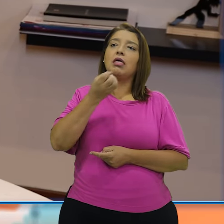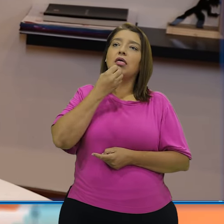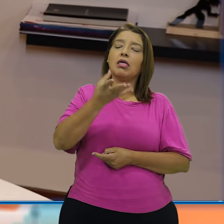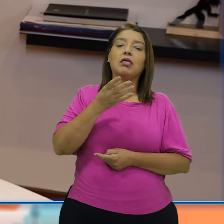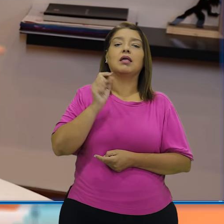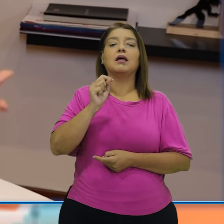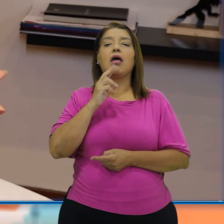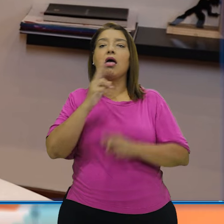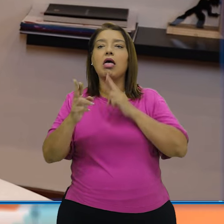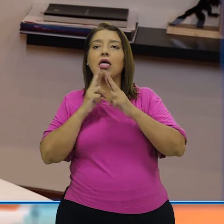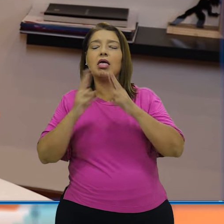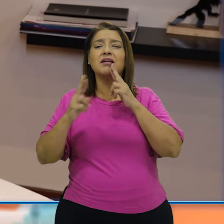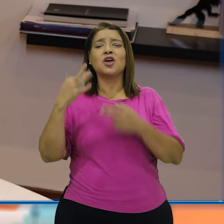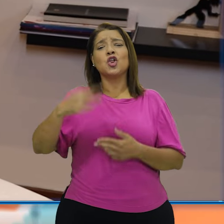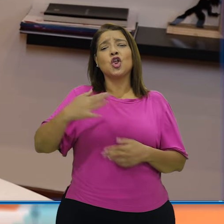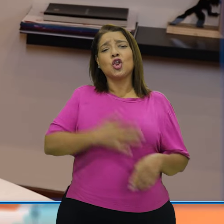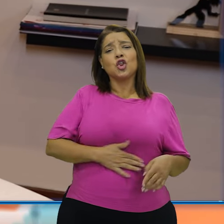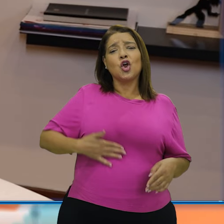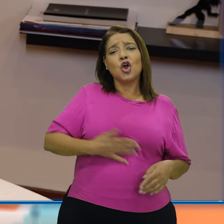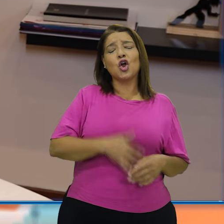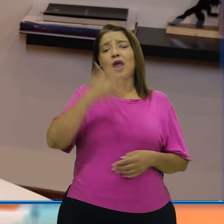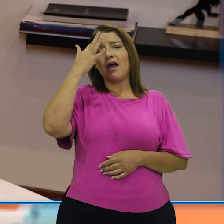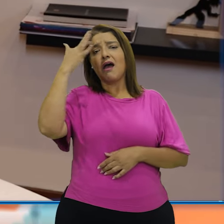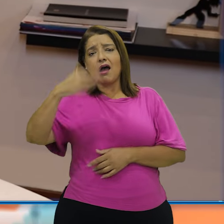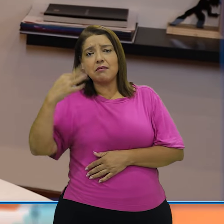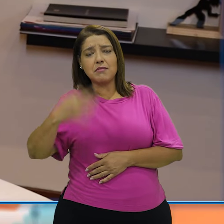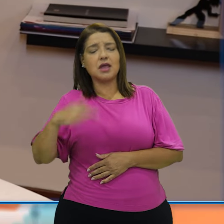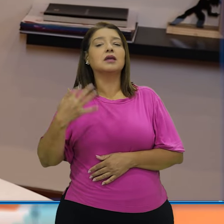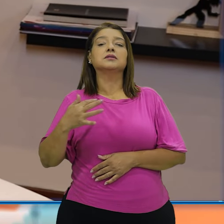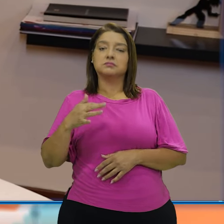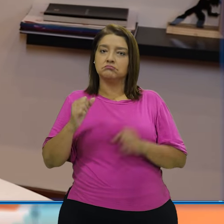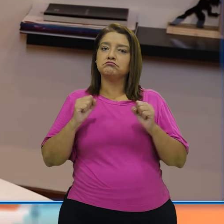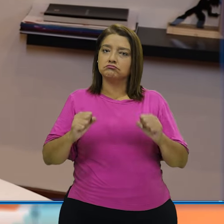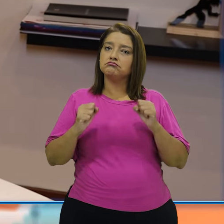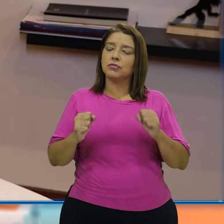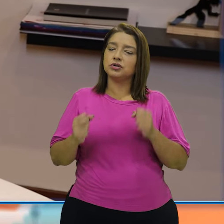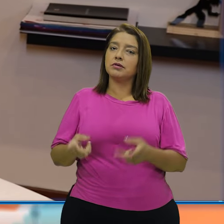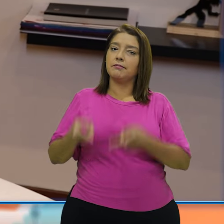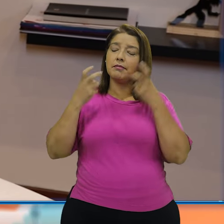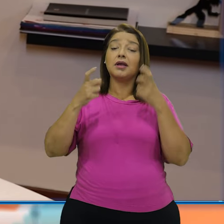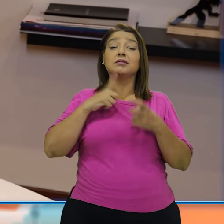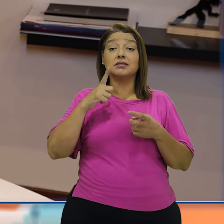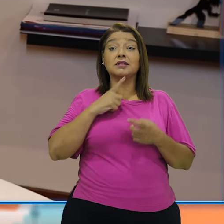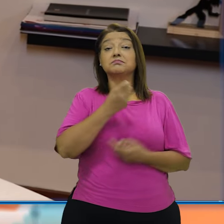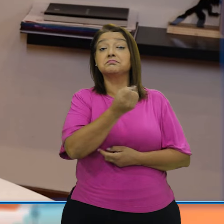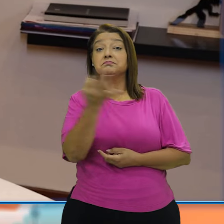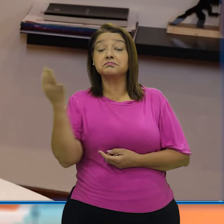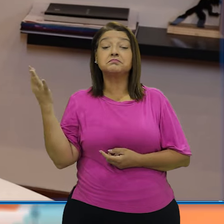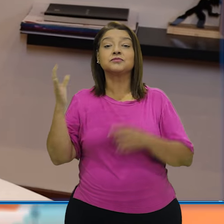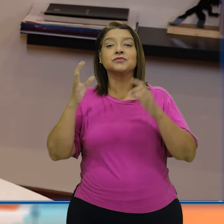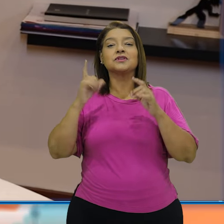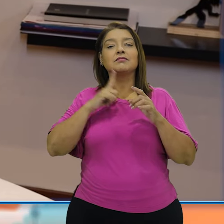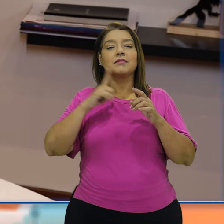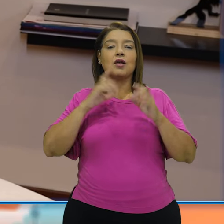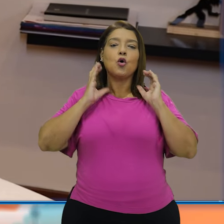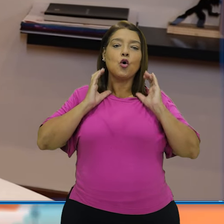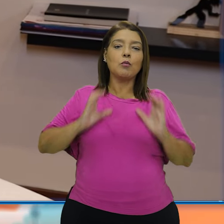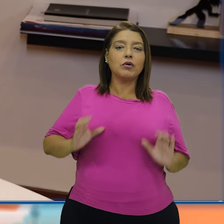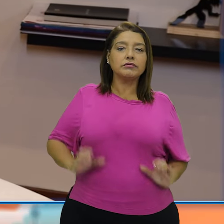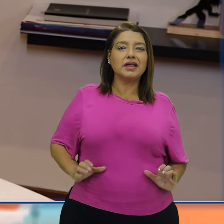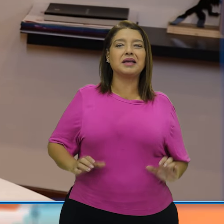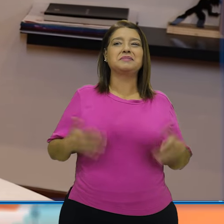como por exemplo, dores gastrointestinais ou dores de cabeça também podem surgir. Além disso, muitos jovens acabam apresentando